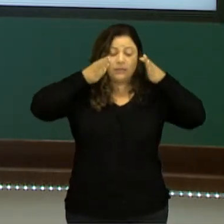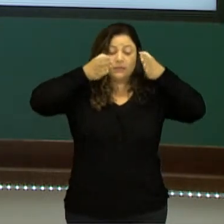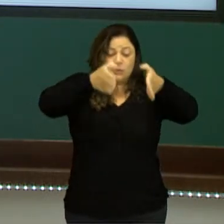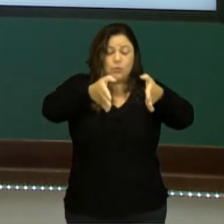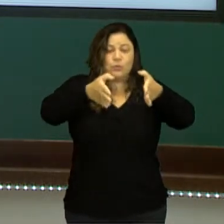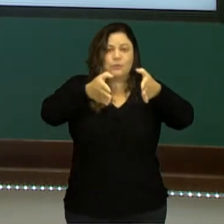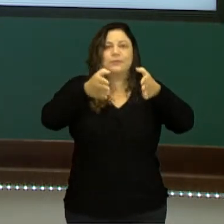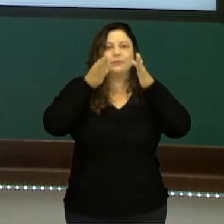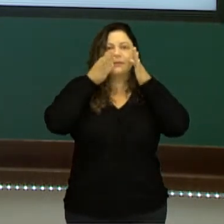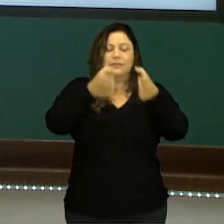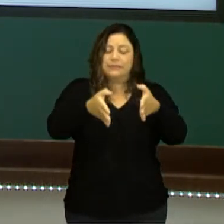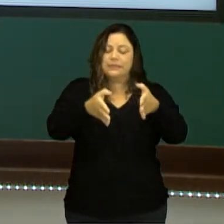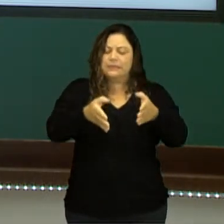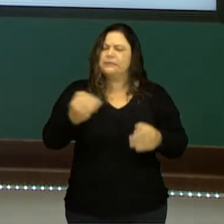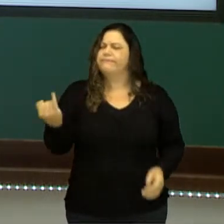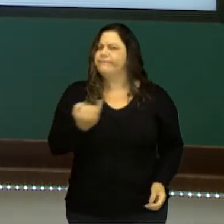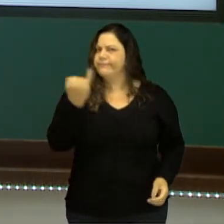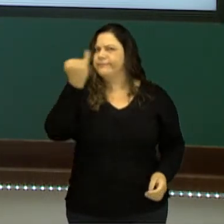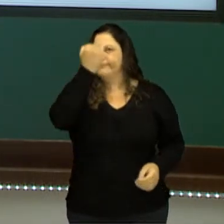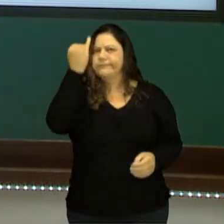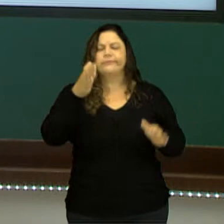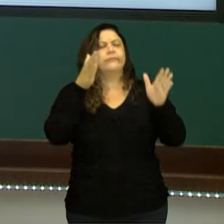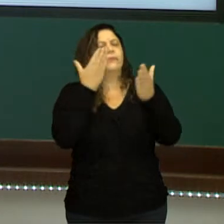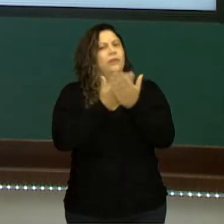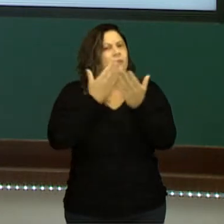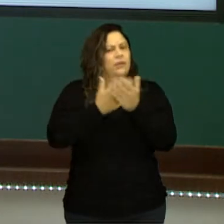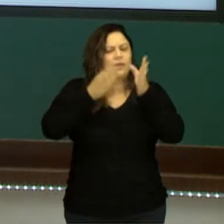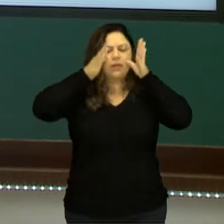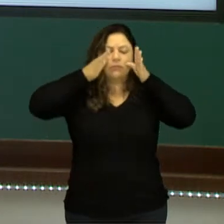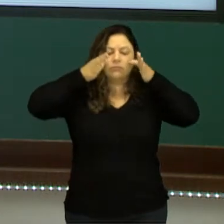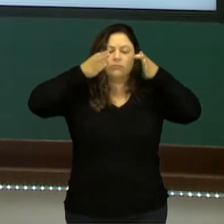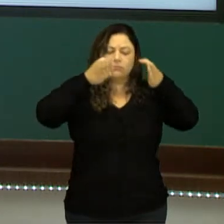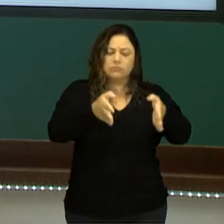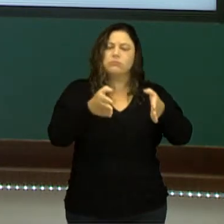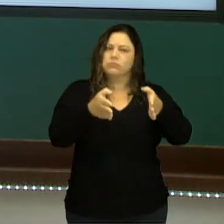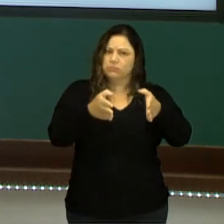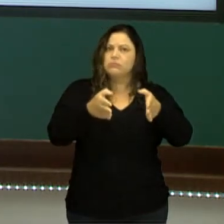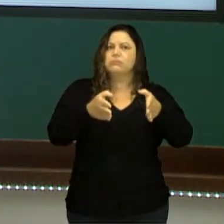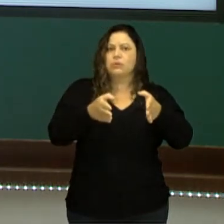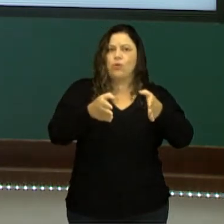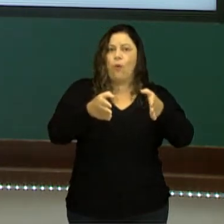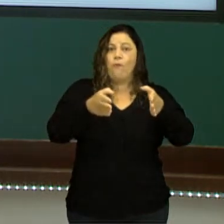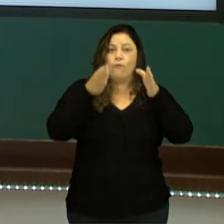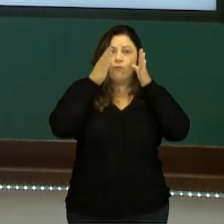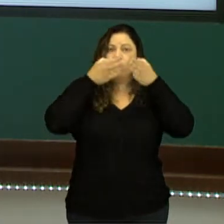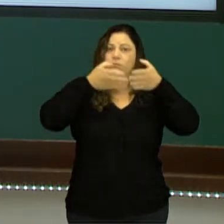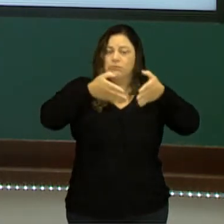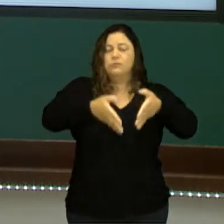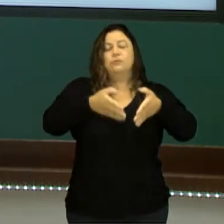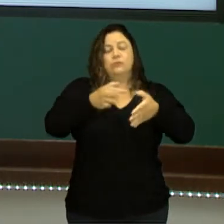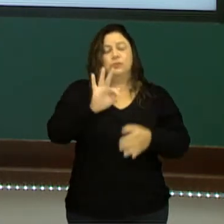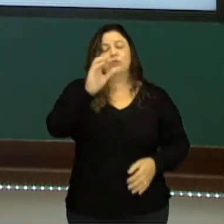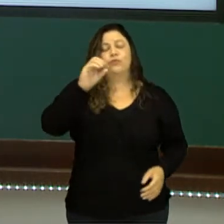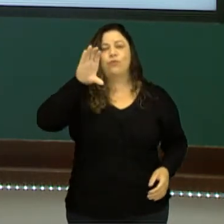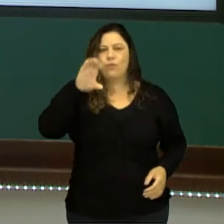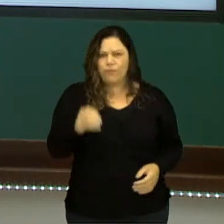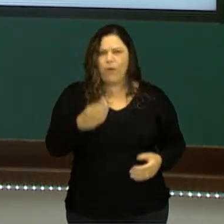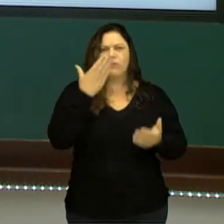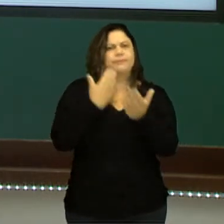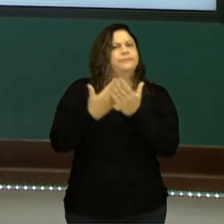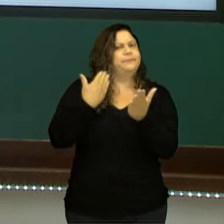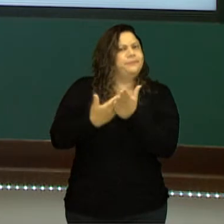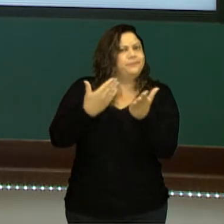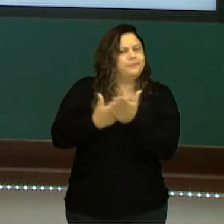É tão importante a gente se concentrar para estudar, né? Ficar ali com foco naquilo que a gente está estudando. O